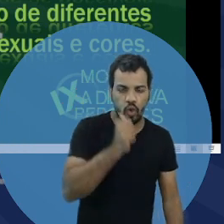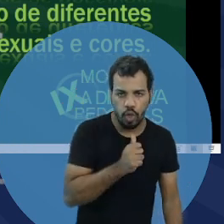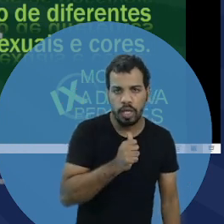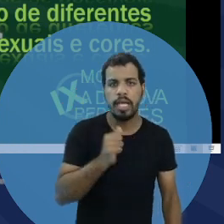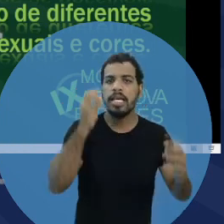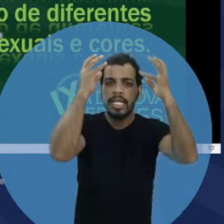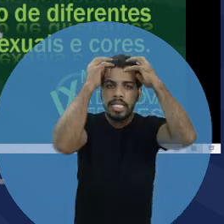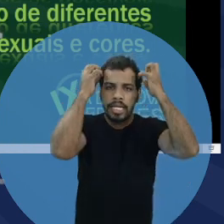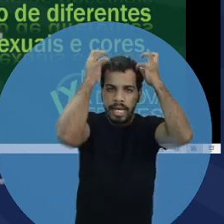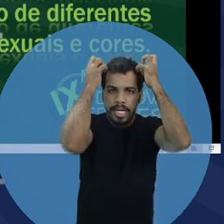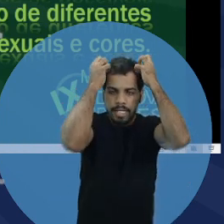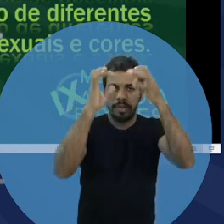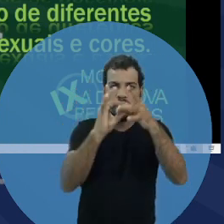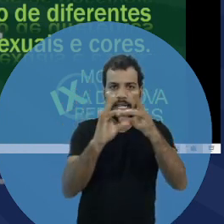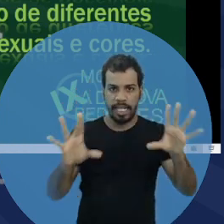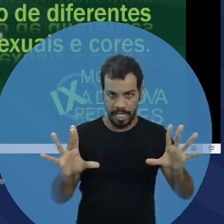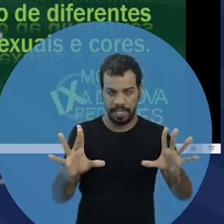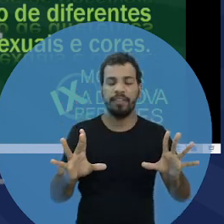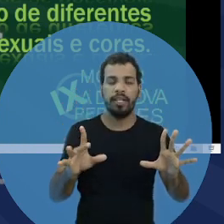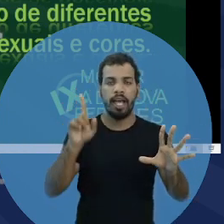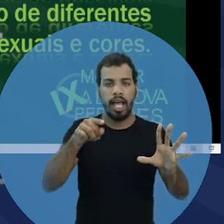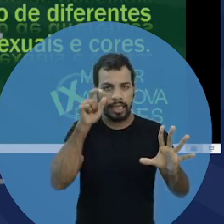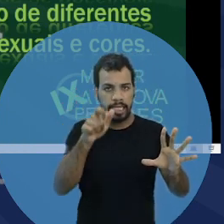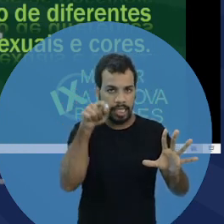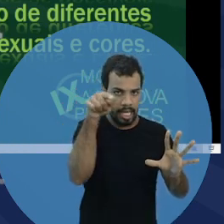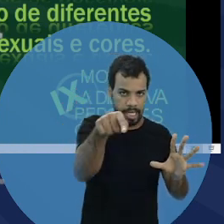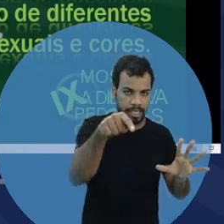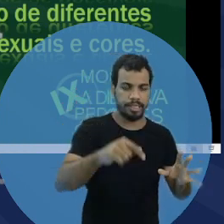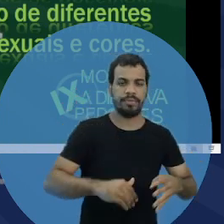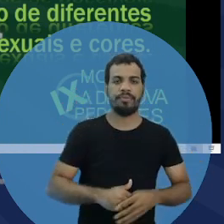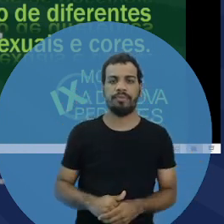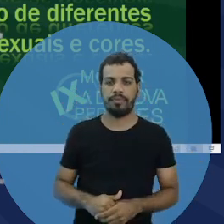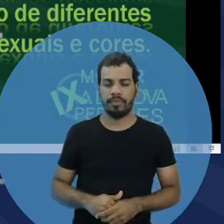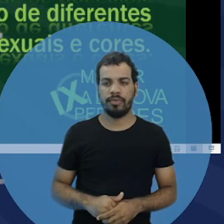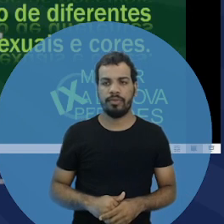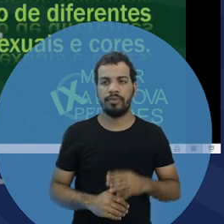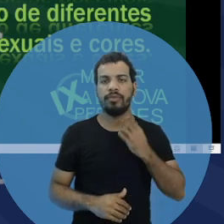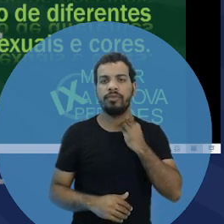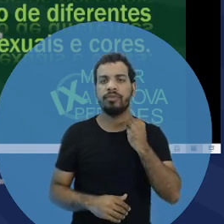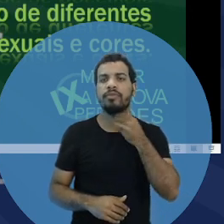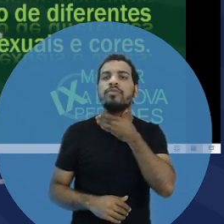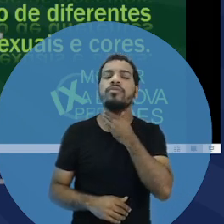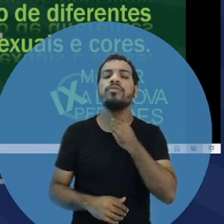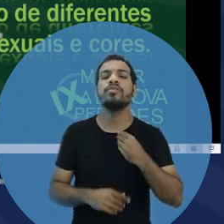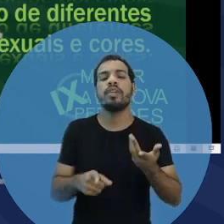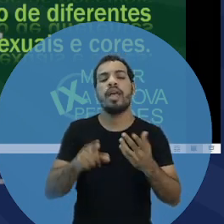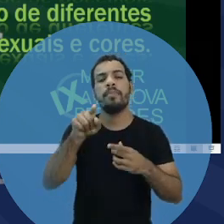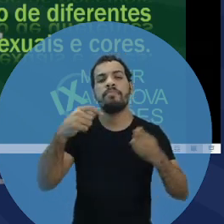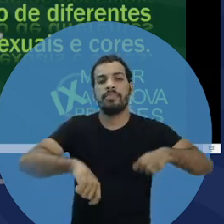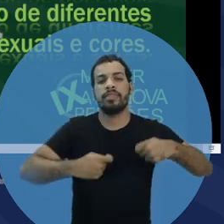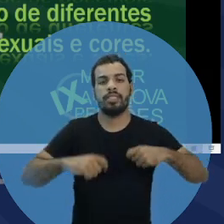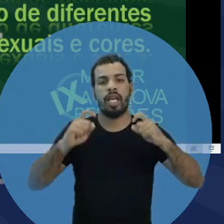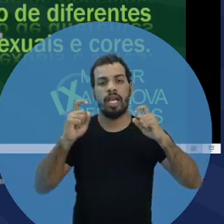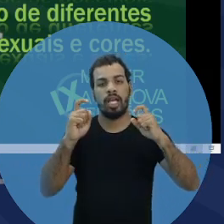essa intenção, né? Essa necessidade da gente estar discutindo